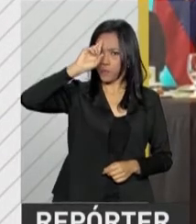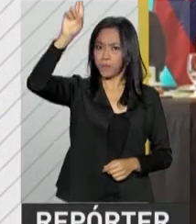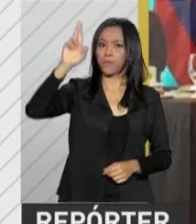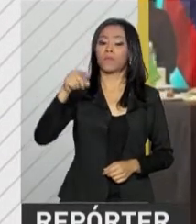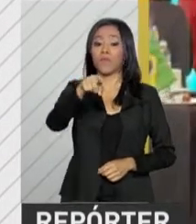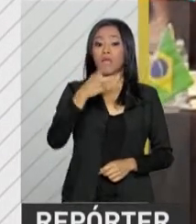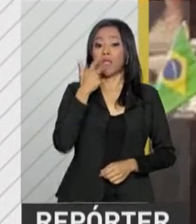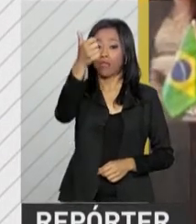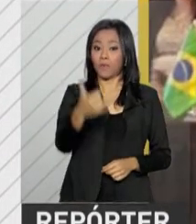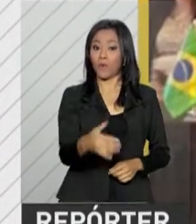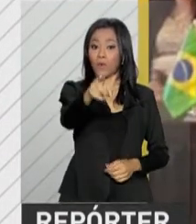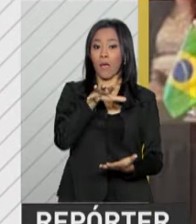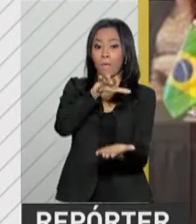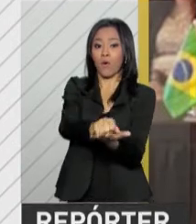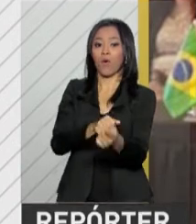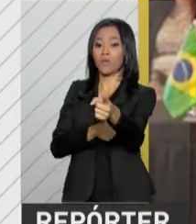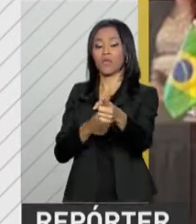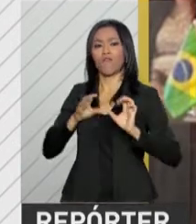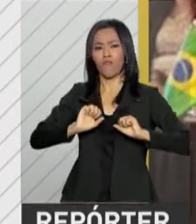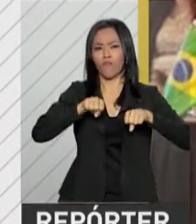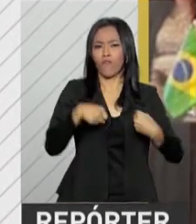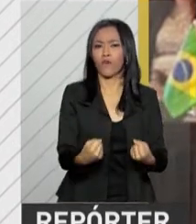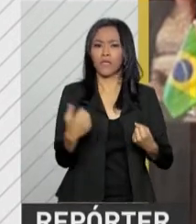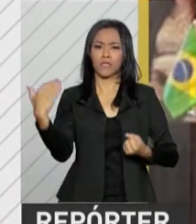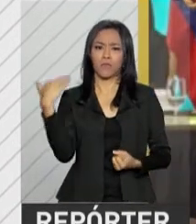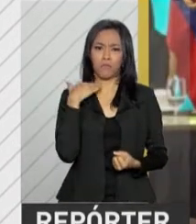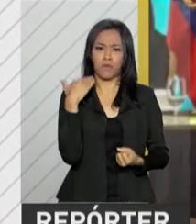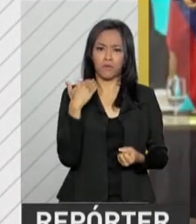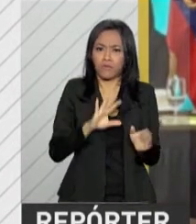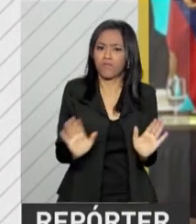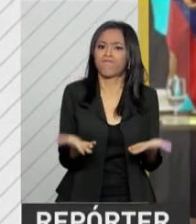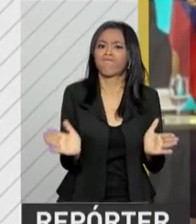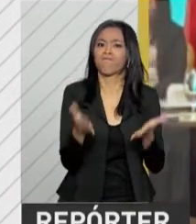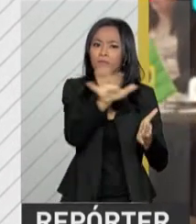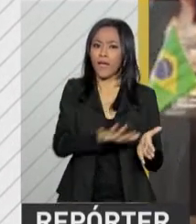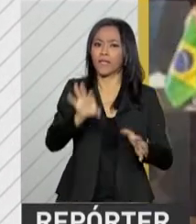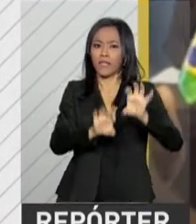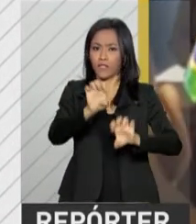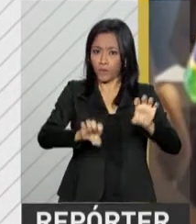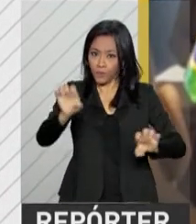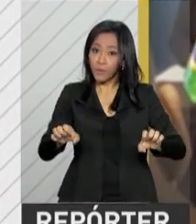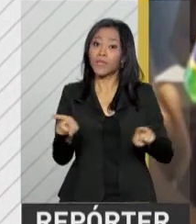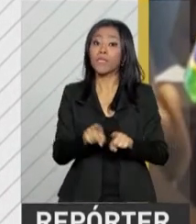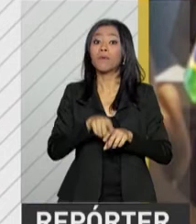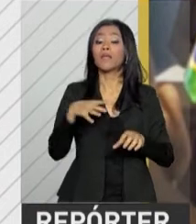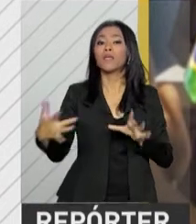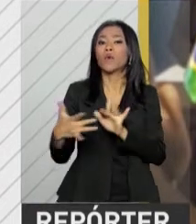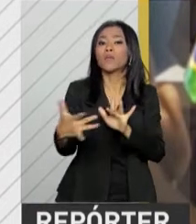disse que a prioridade é fortalecer as ações do banco no apoio ao desenvolvimento da infraestrutura ea integração dos países da região